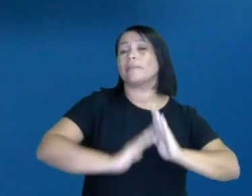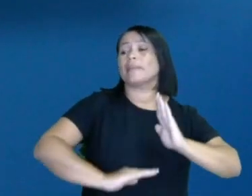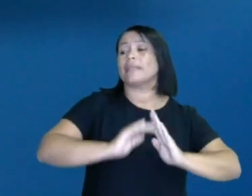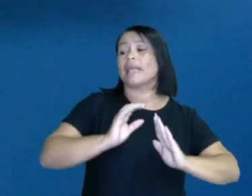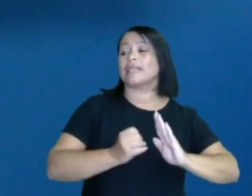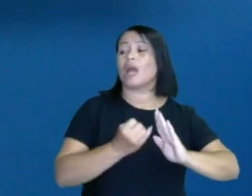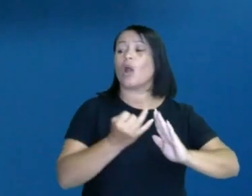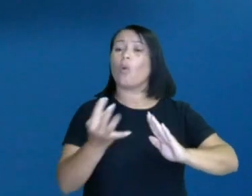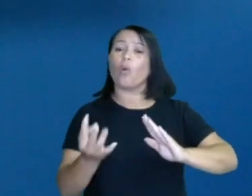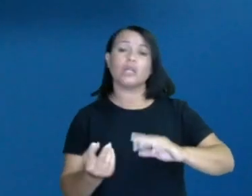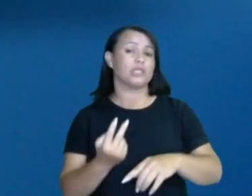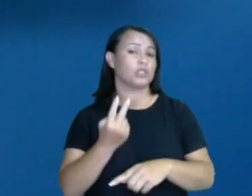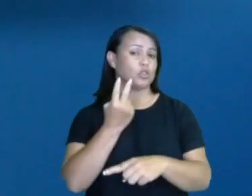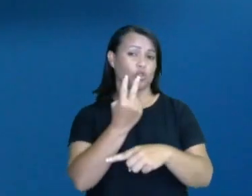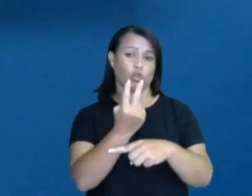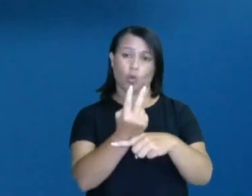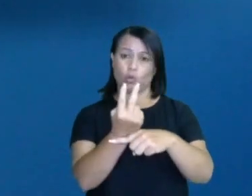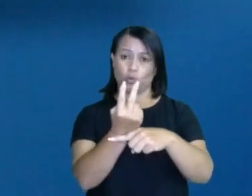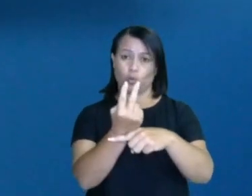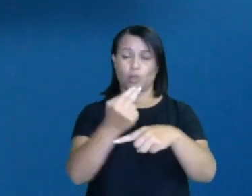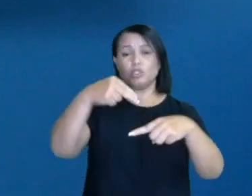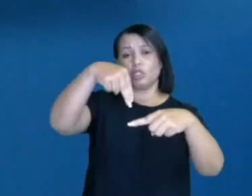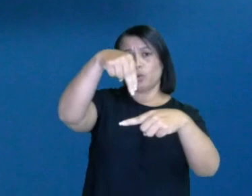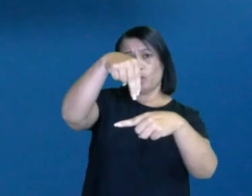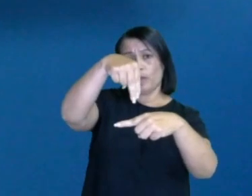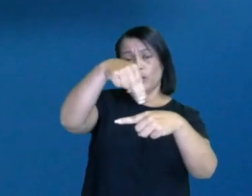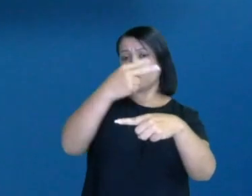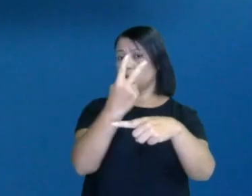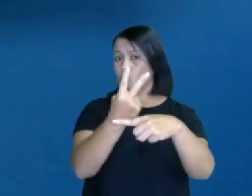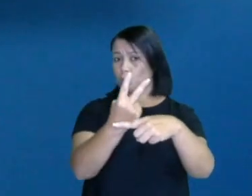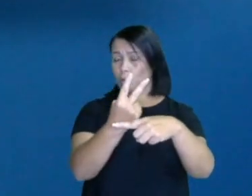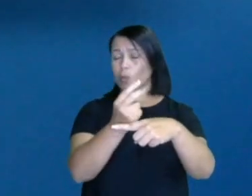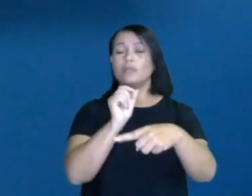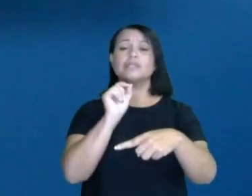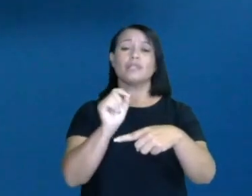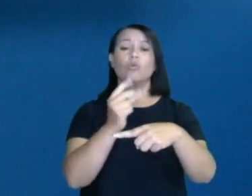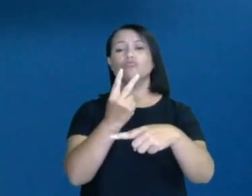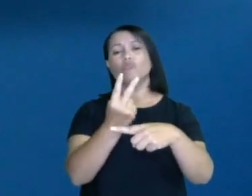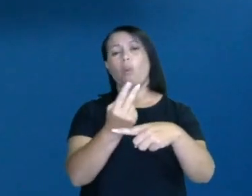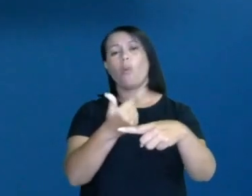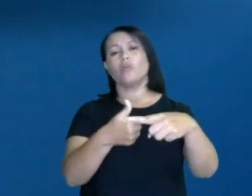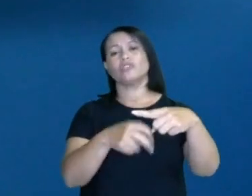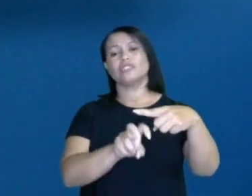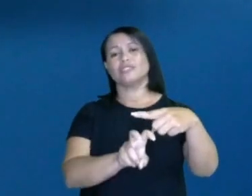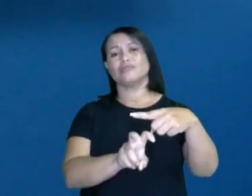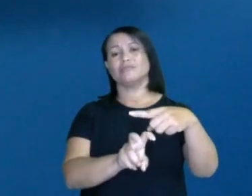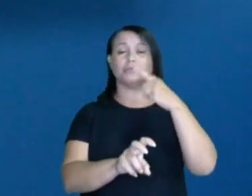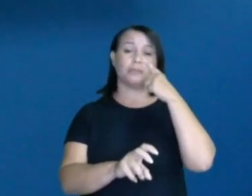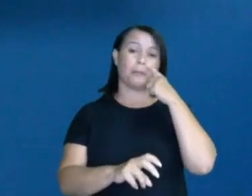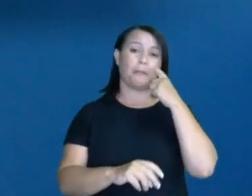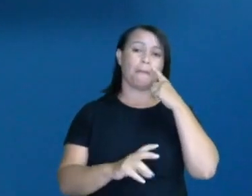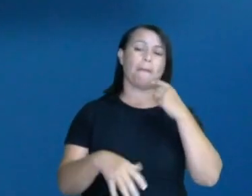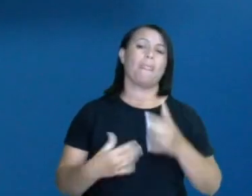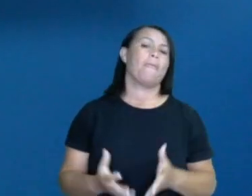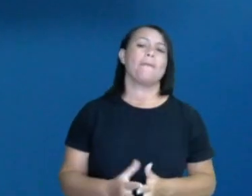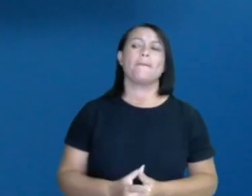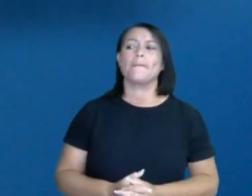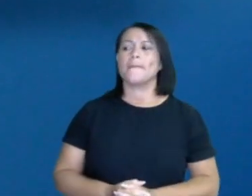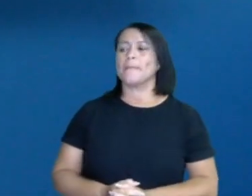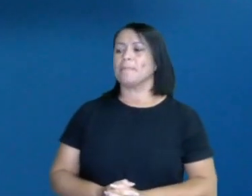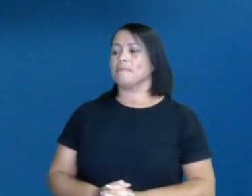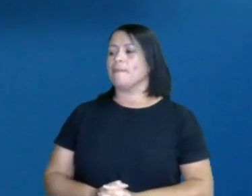utilizou quantas? Só 2, que foi o meu numerador. Então, ficou 2/5.